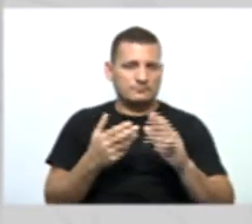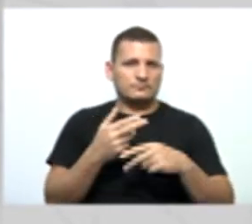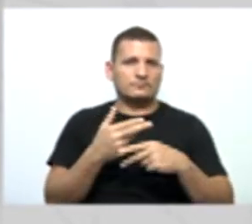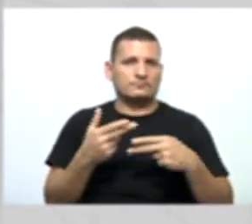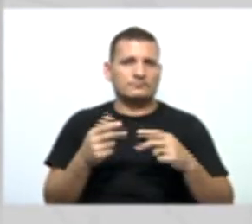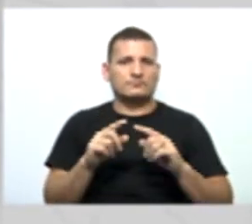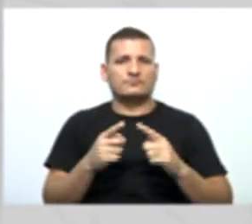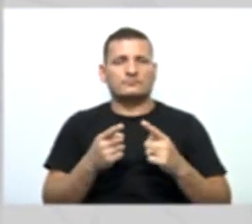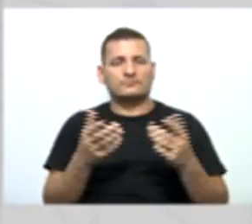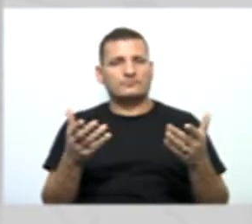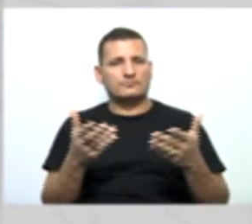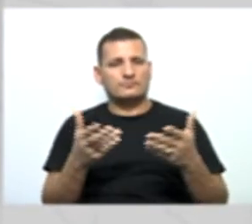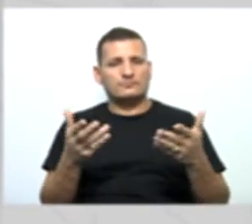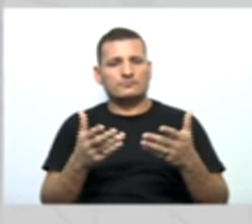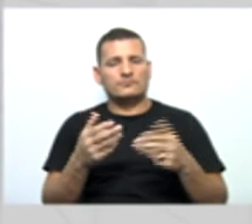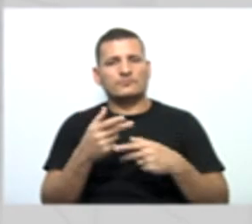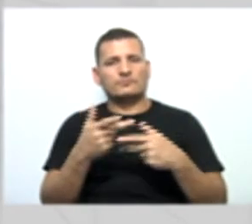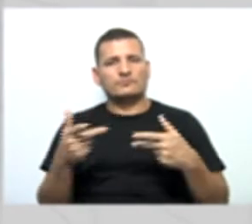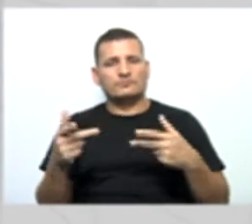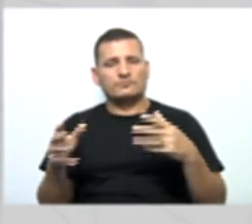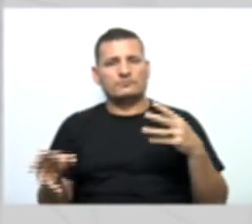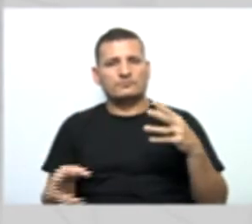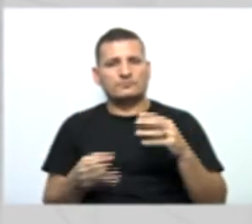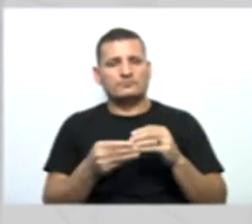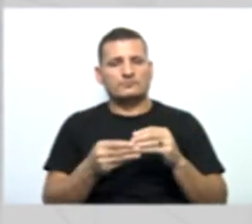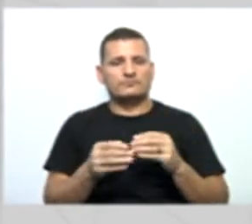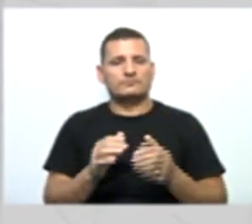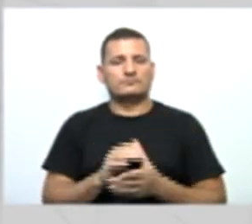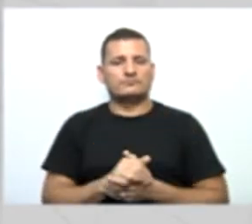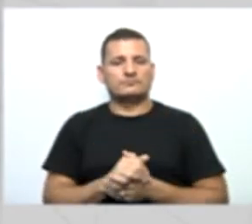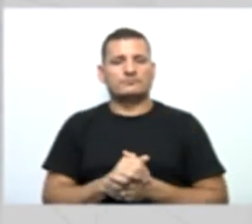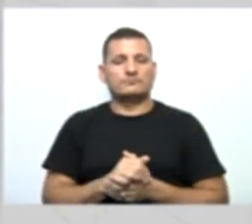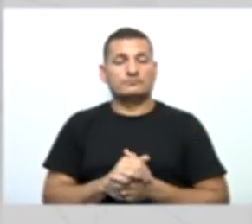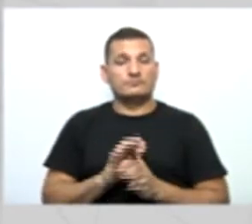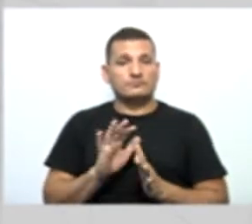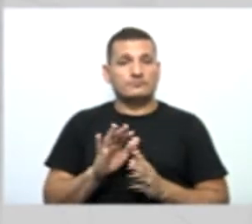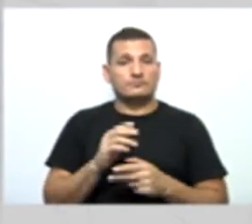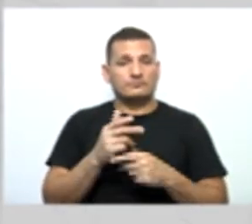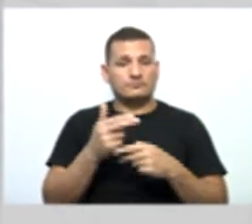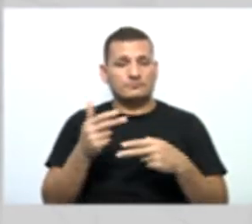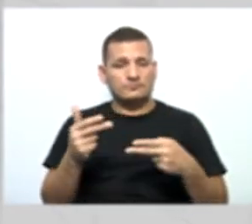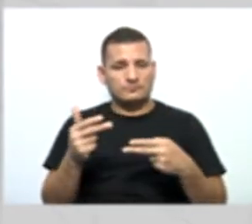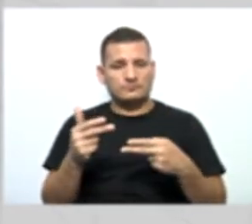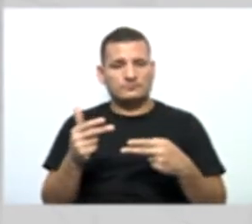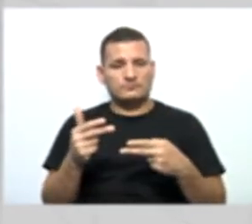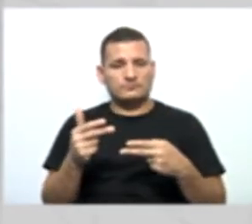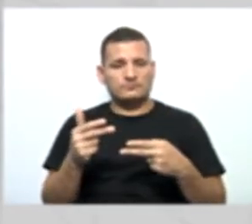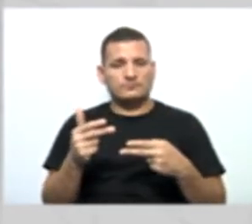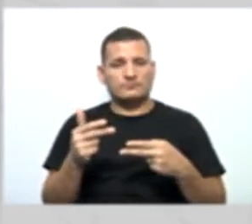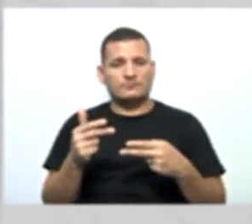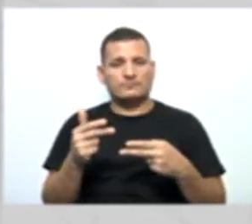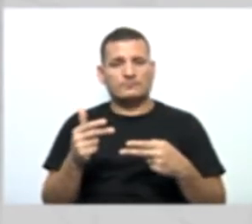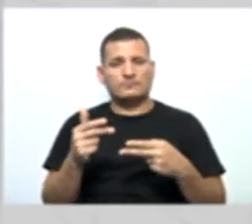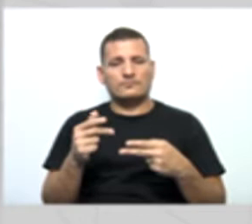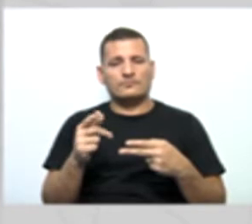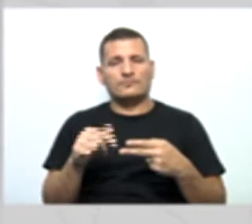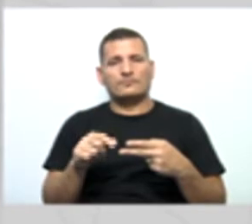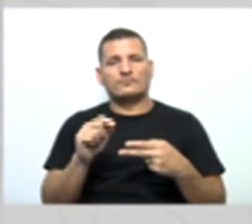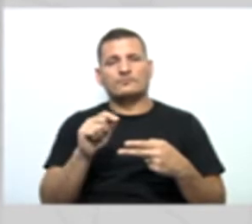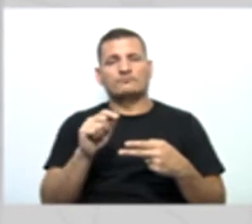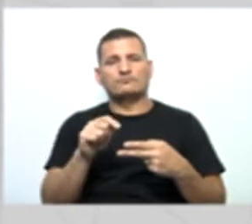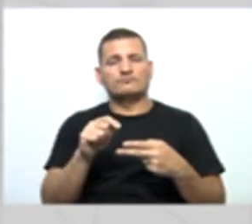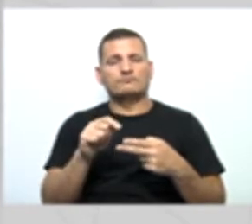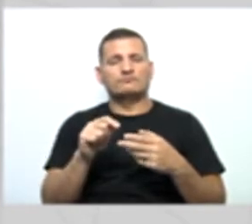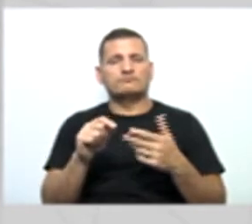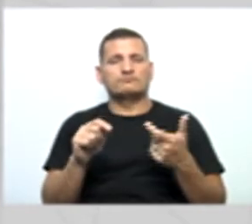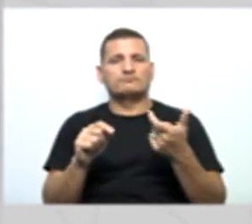vamos complementar ainda mais esse conceito. Ó, um objeto nada mais é do que uma instância de uma